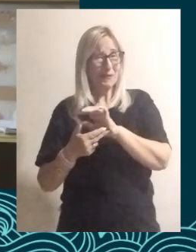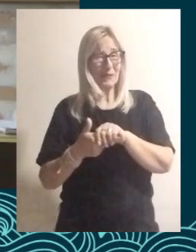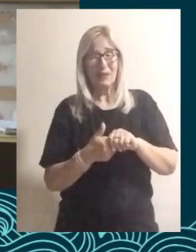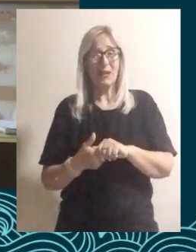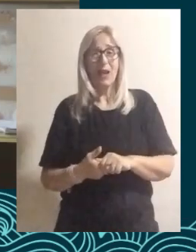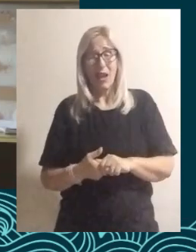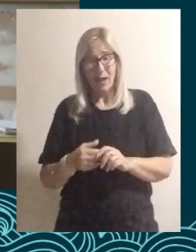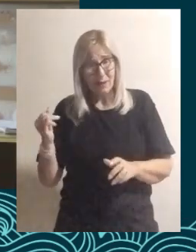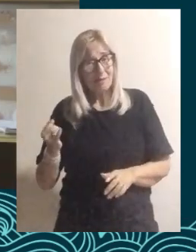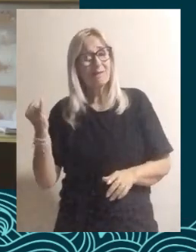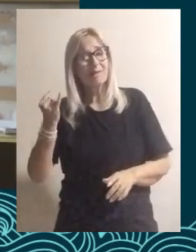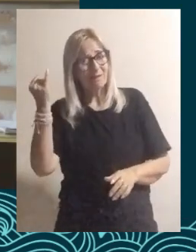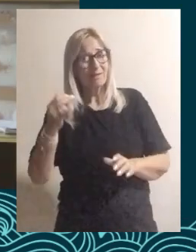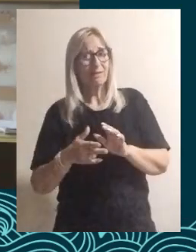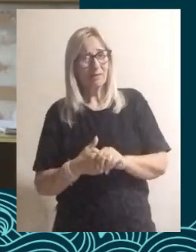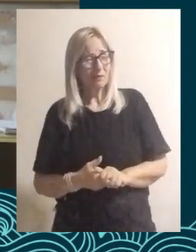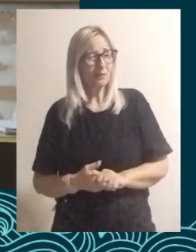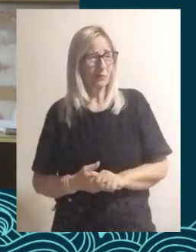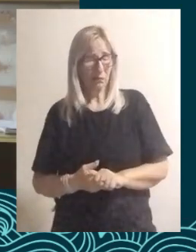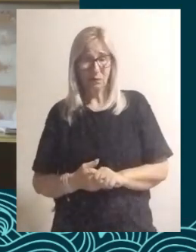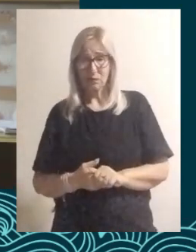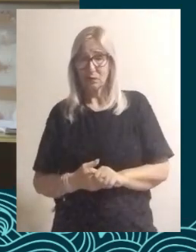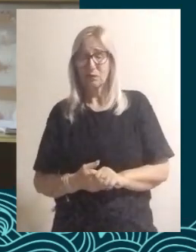mas é Totalmente. engraçado, é interessante porque